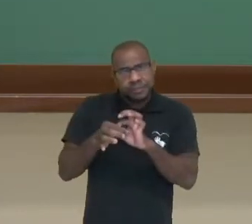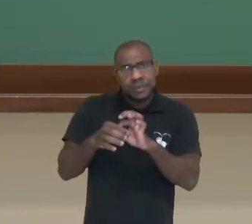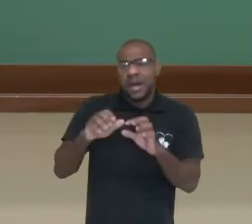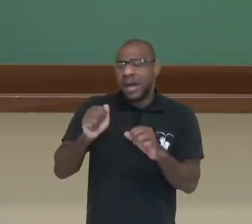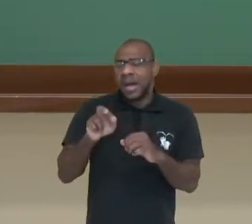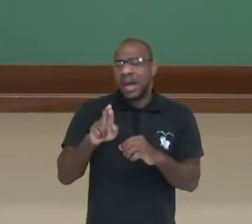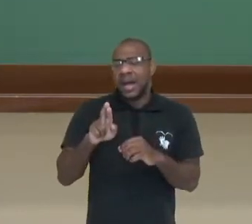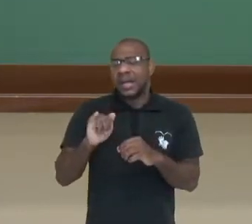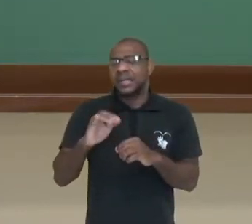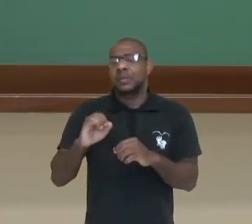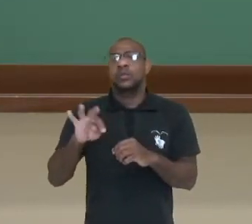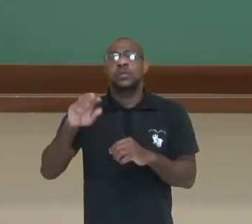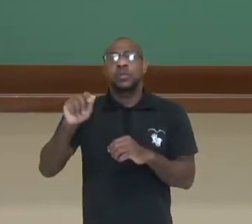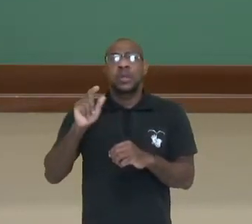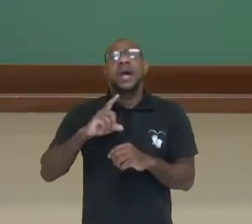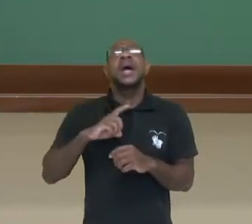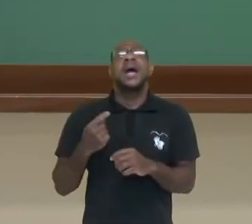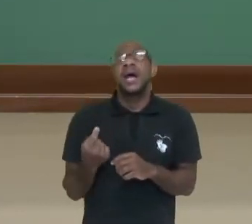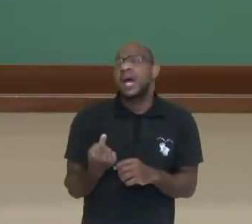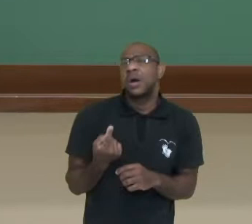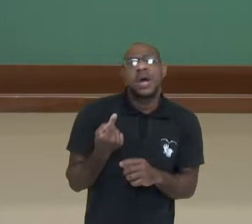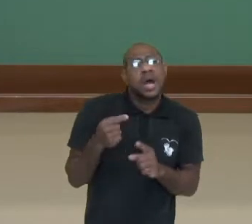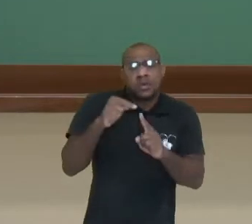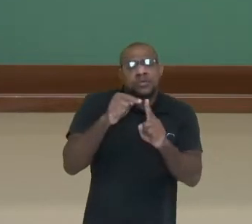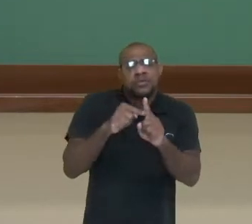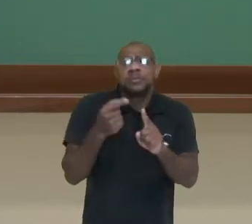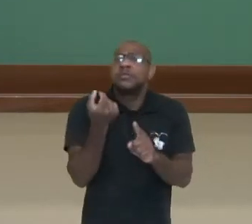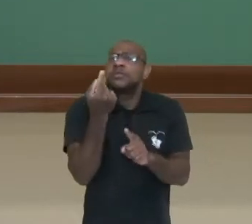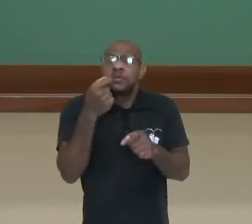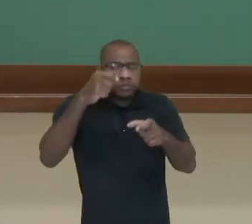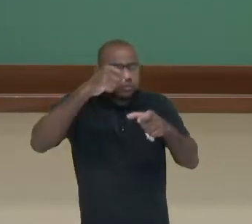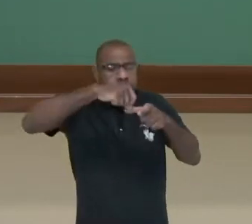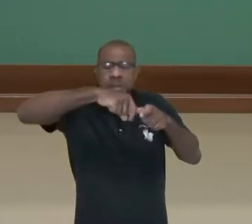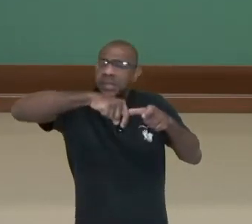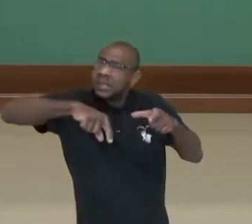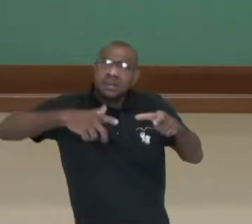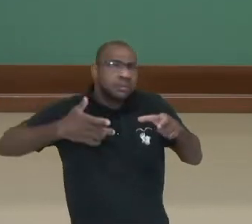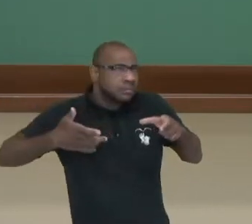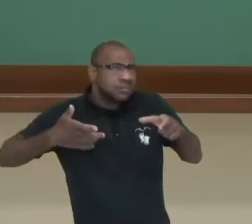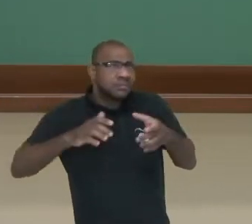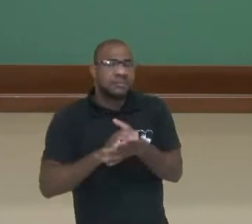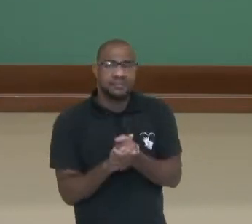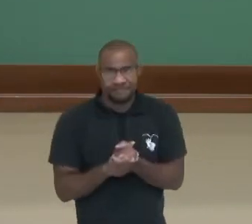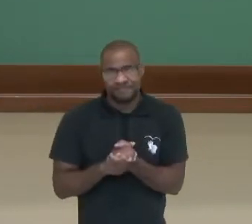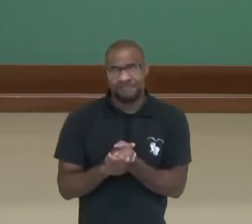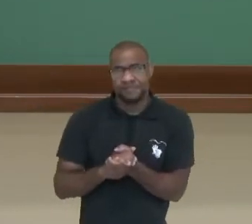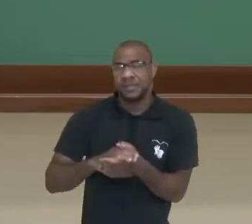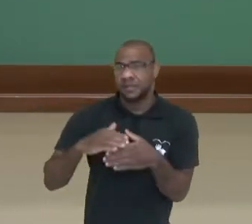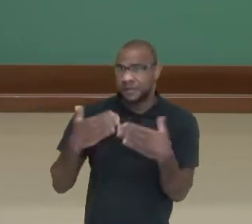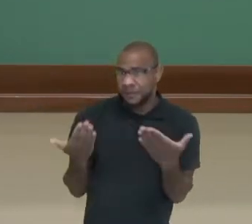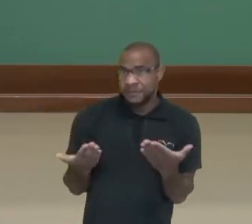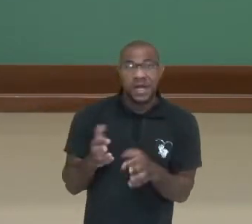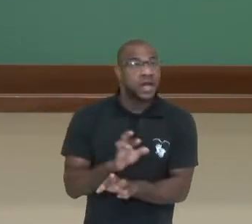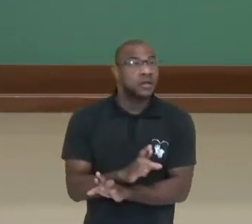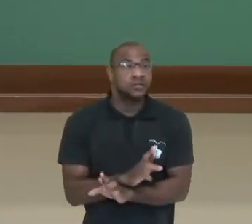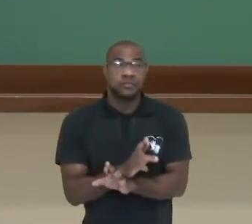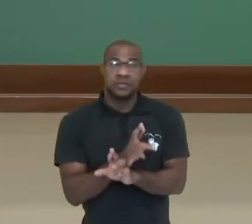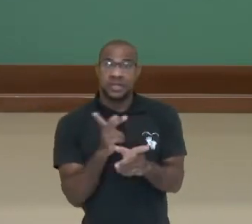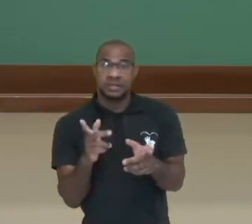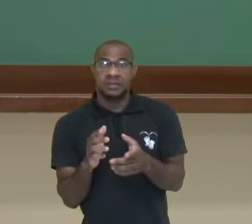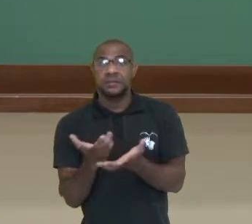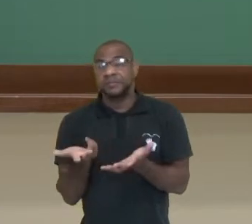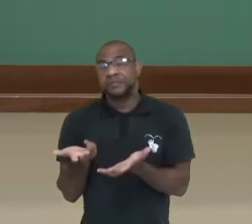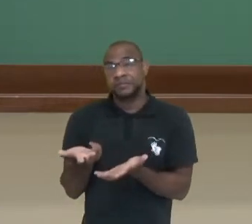espécies de grãos. É o ato, né, de você semear e de você colher. Diferente de uma